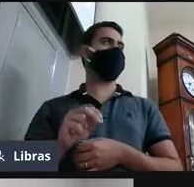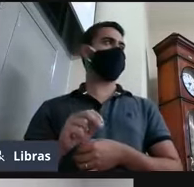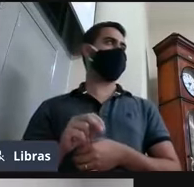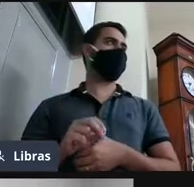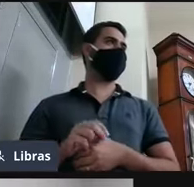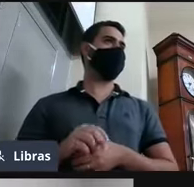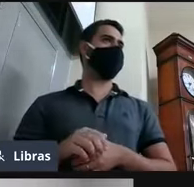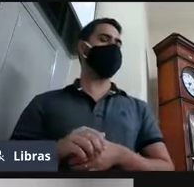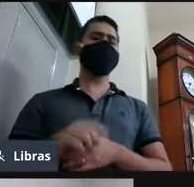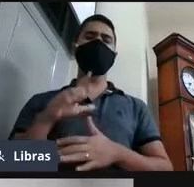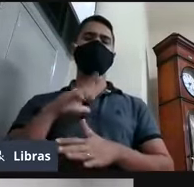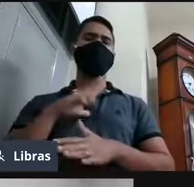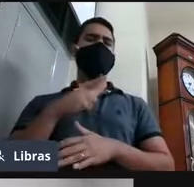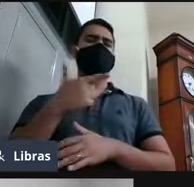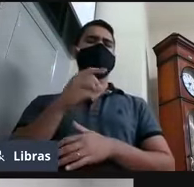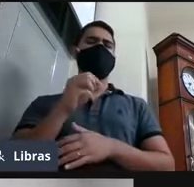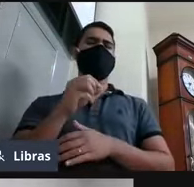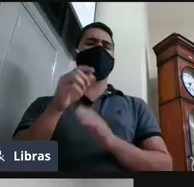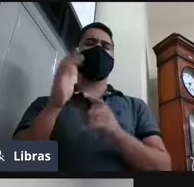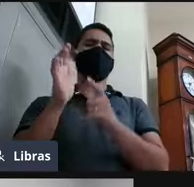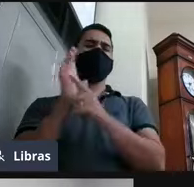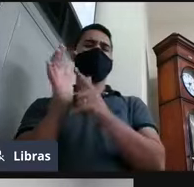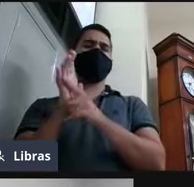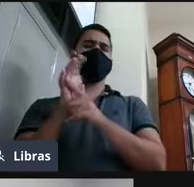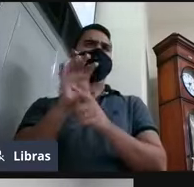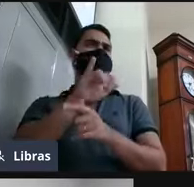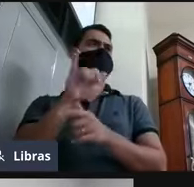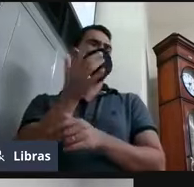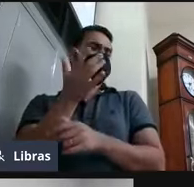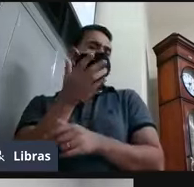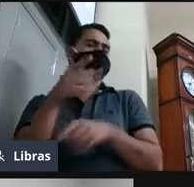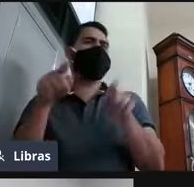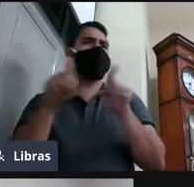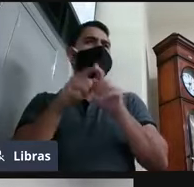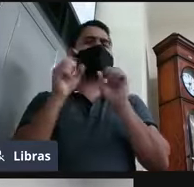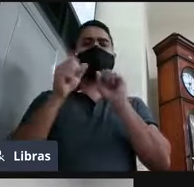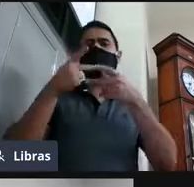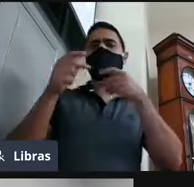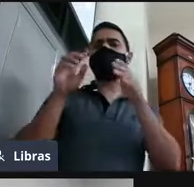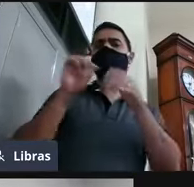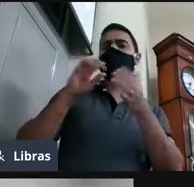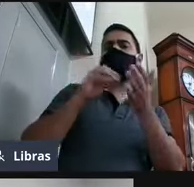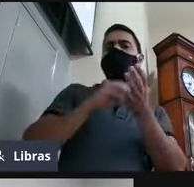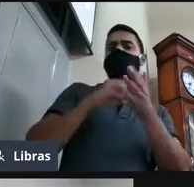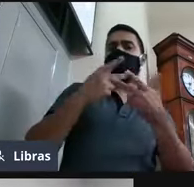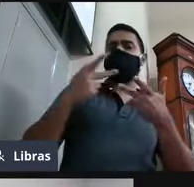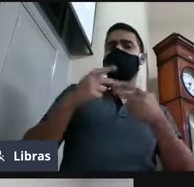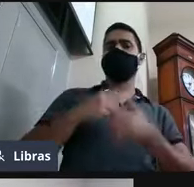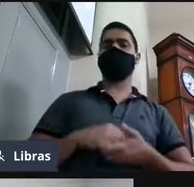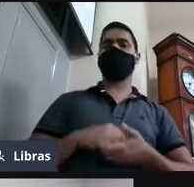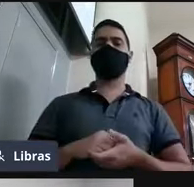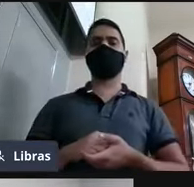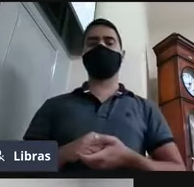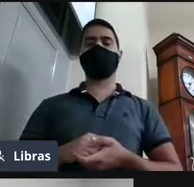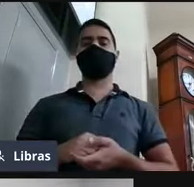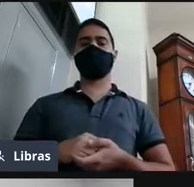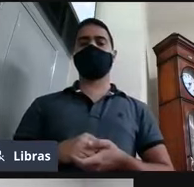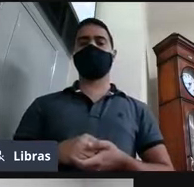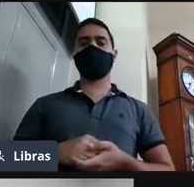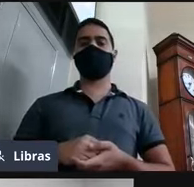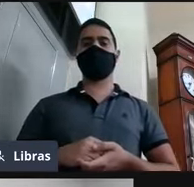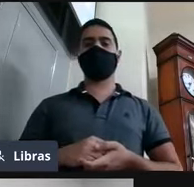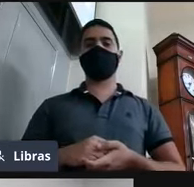mais sucinto possível nos períodos, mas Vossa Excelência, se quiser se pronunciar e caso tenha faltado alguma coisa, por favor, está franqueado. Tá,